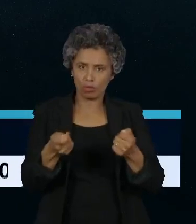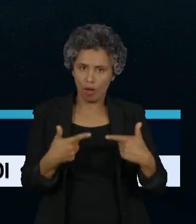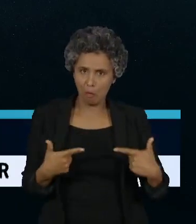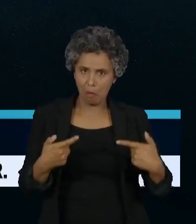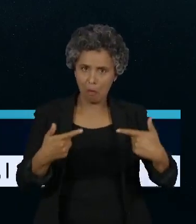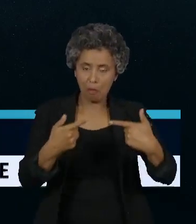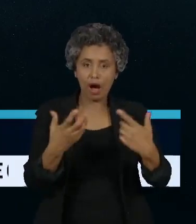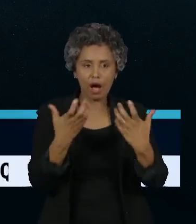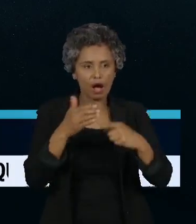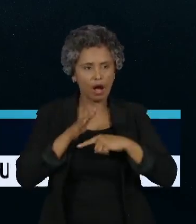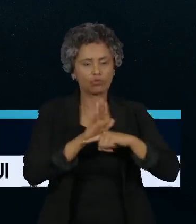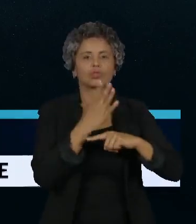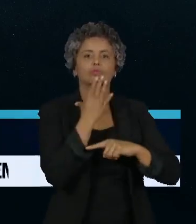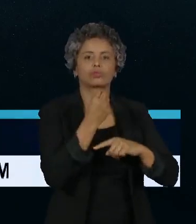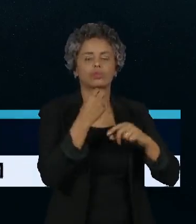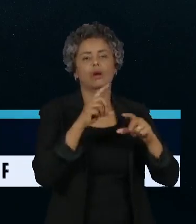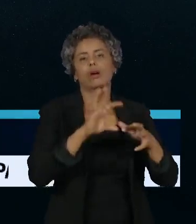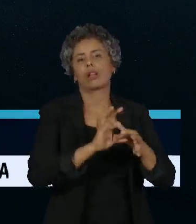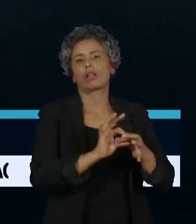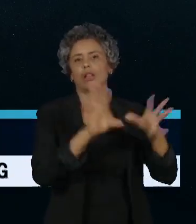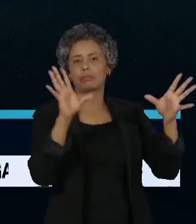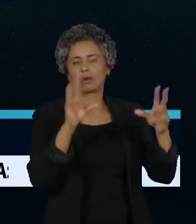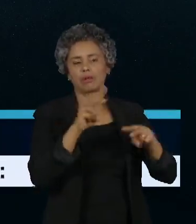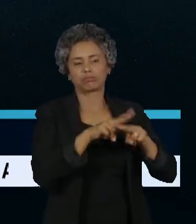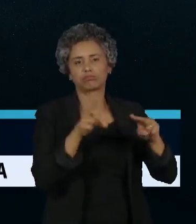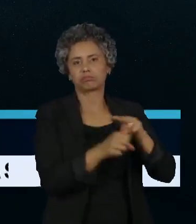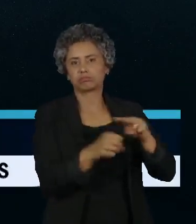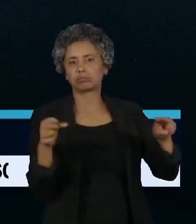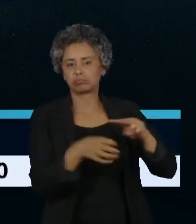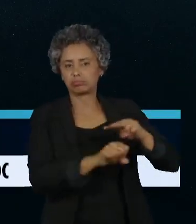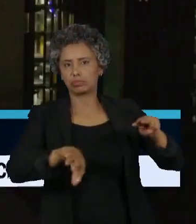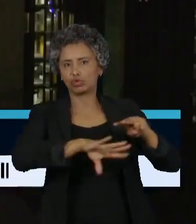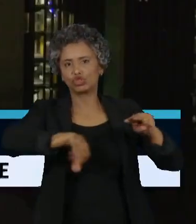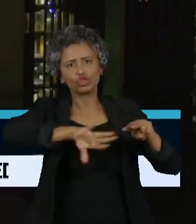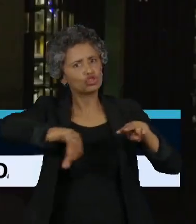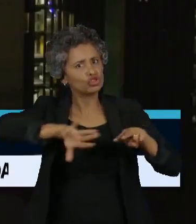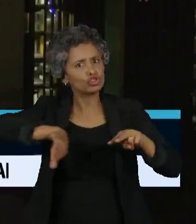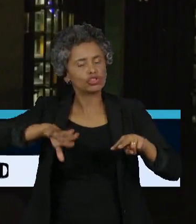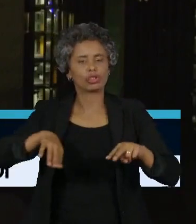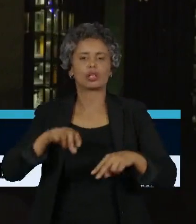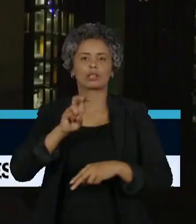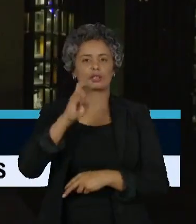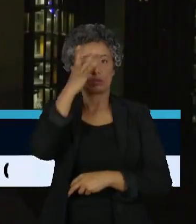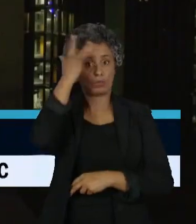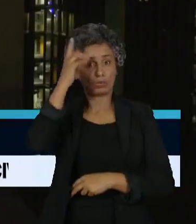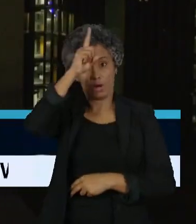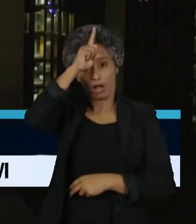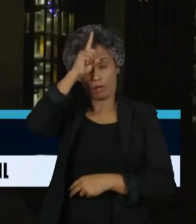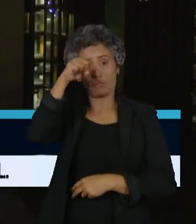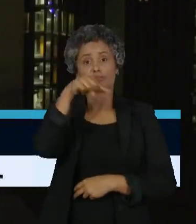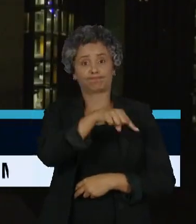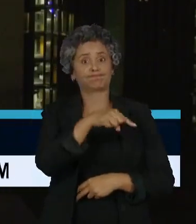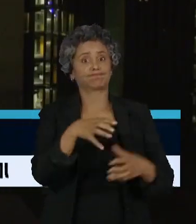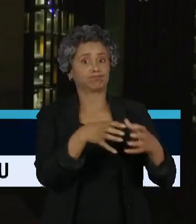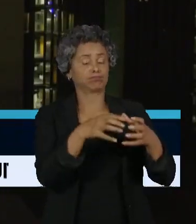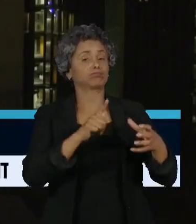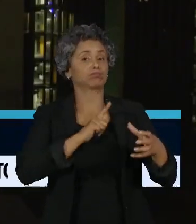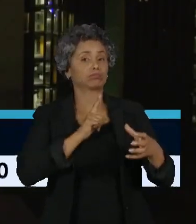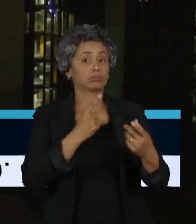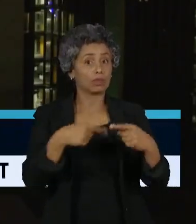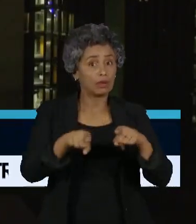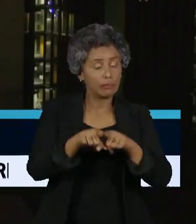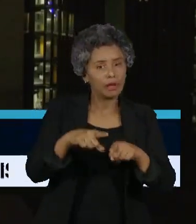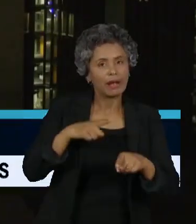libertação dos reféns entre eles estariam cinco cidadãos alemães a segurança em torno de instituições judaicas como